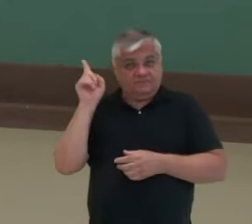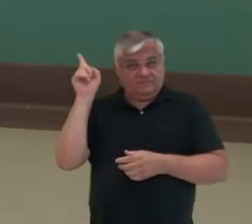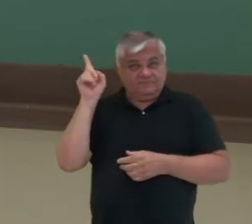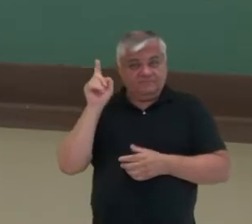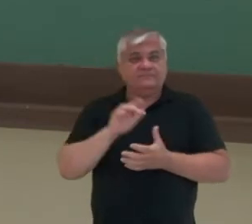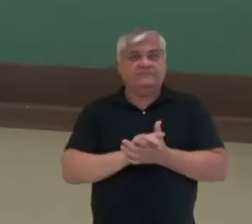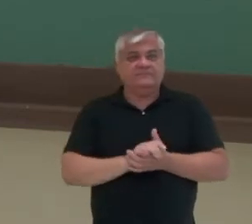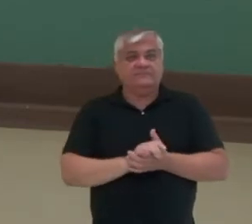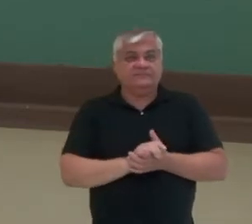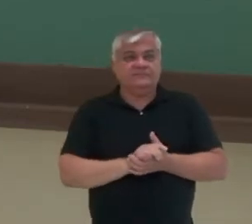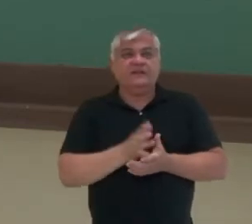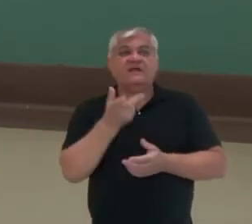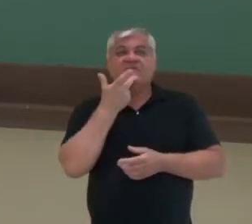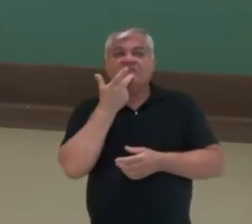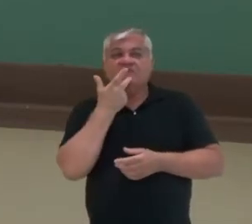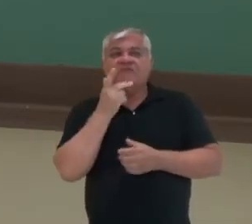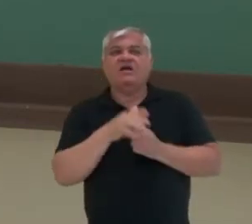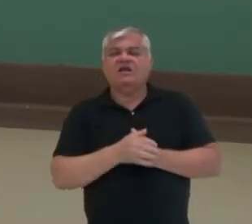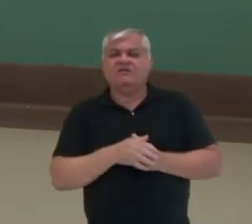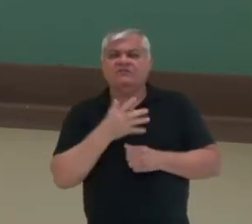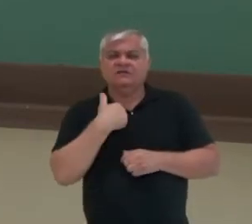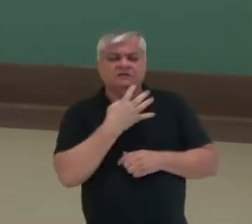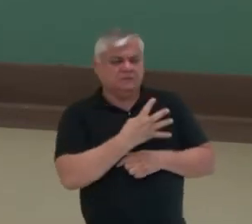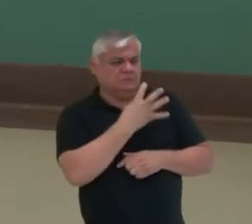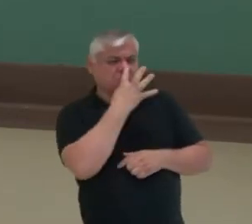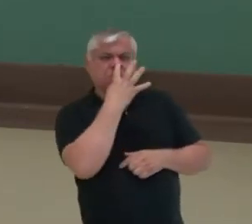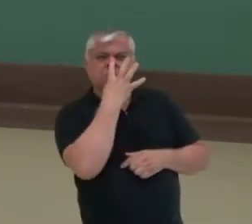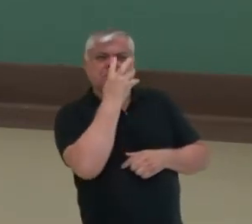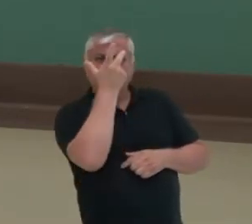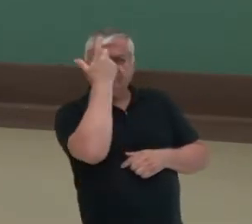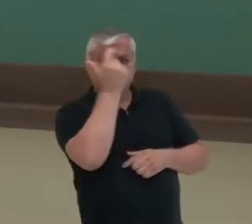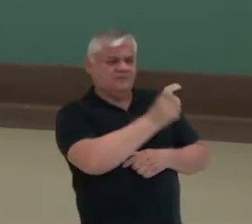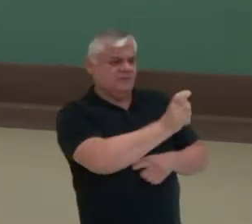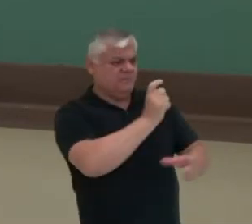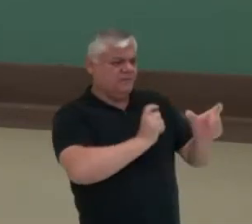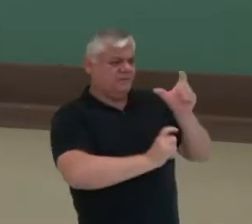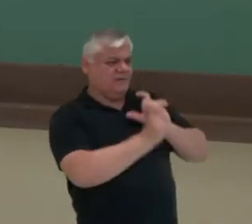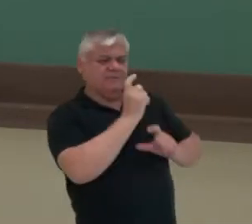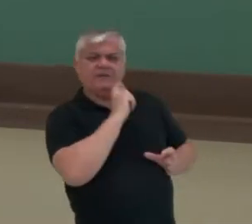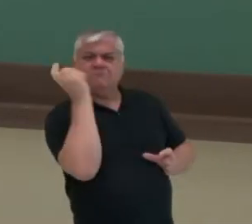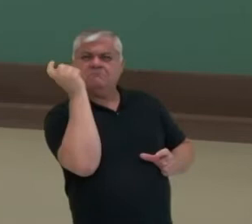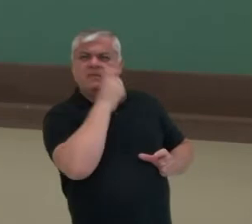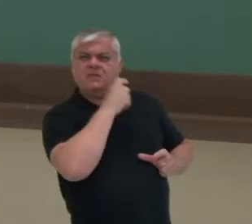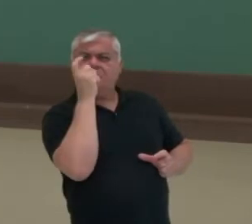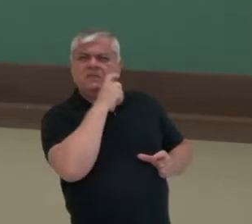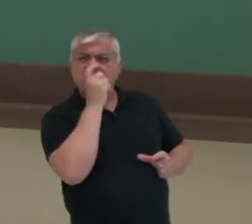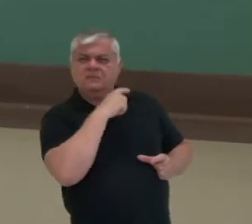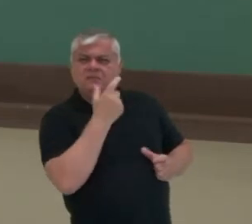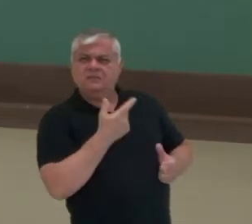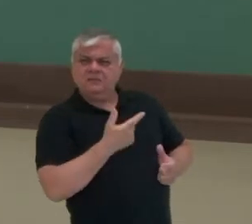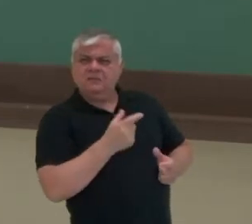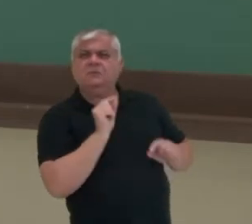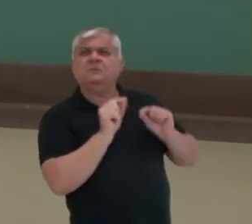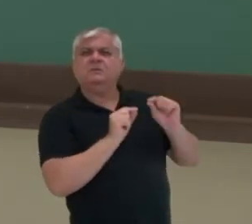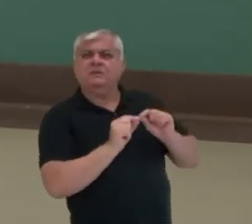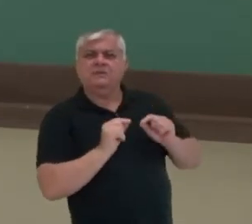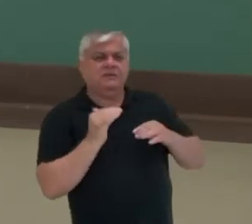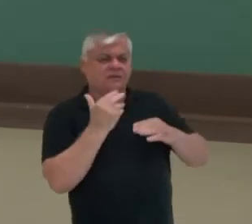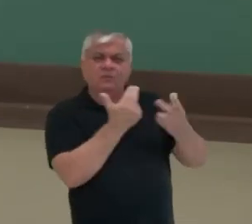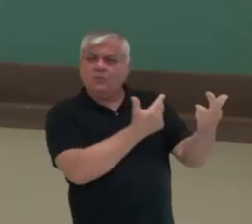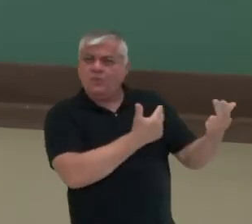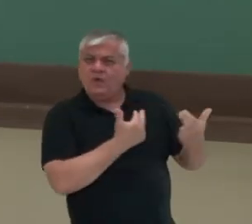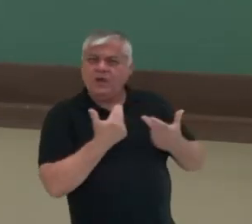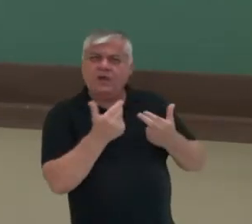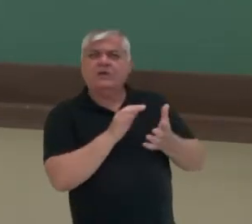ele coloca isso, né? Me espanta que tanta gente minta descaradamente. Essa questão do tornar igual. E também